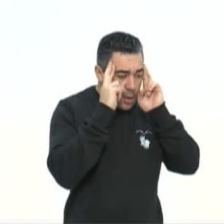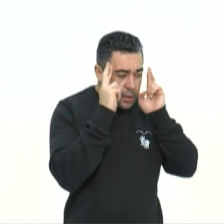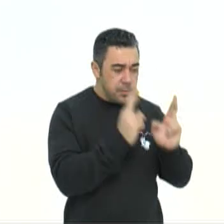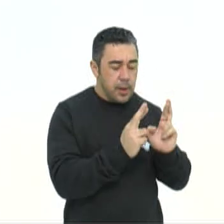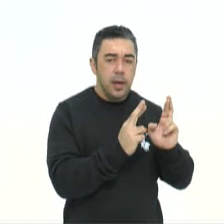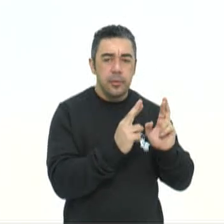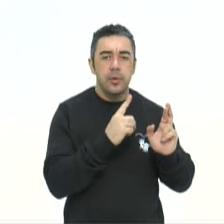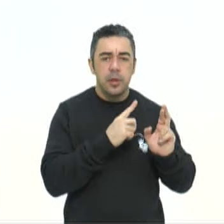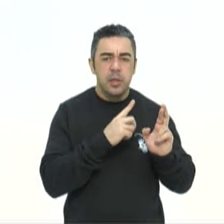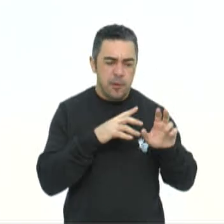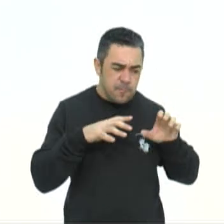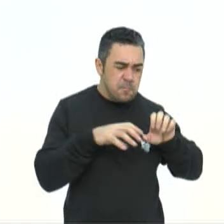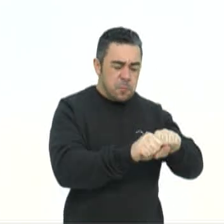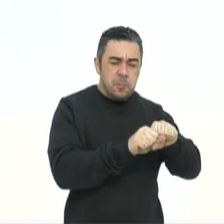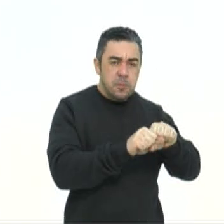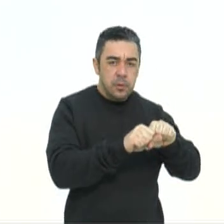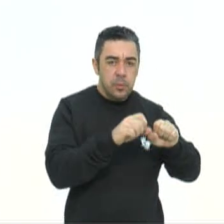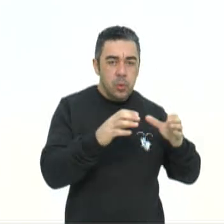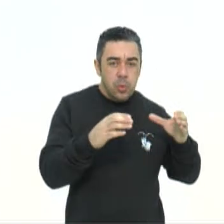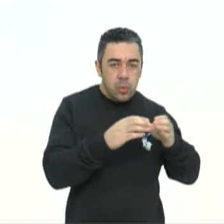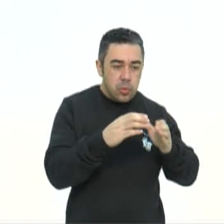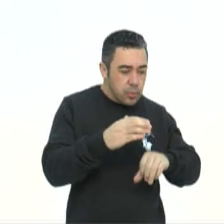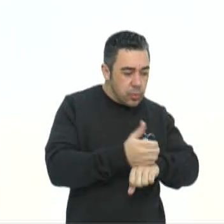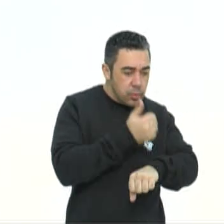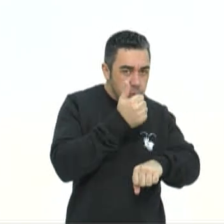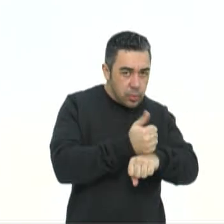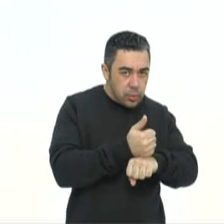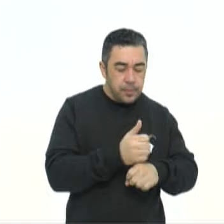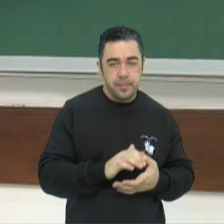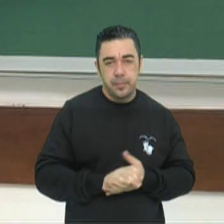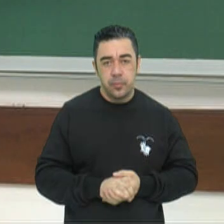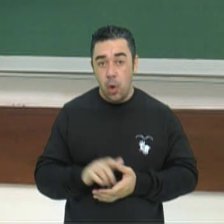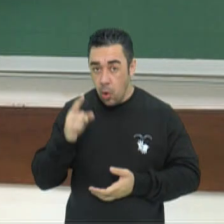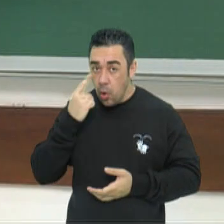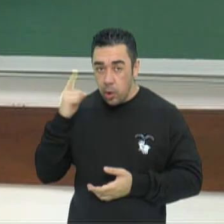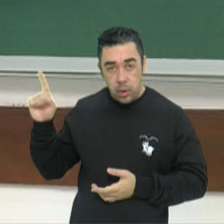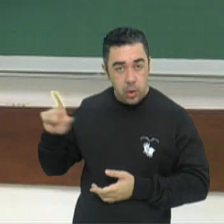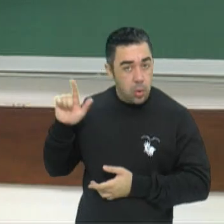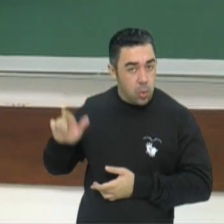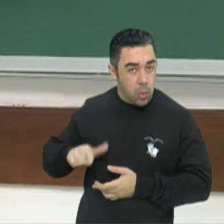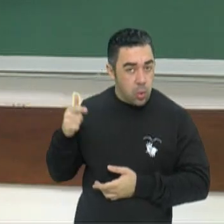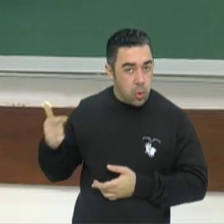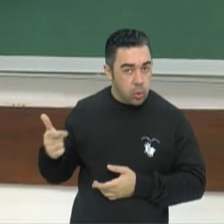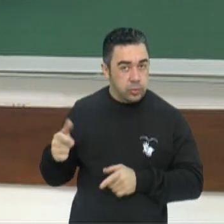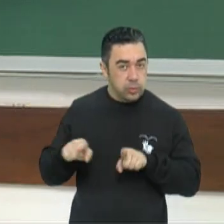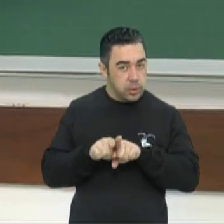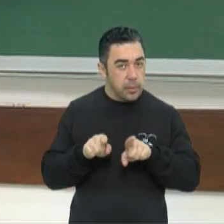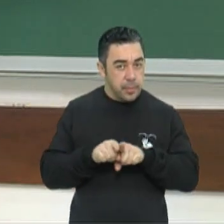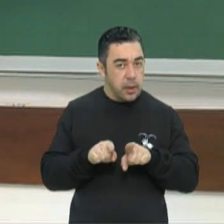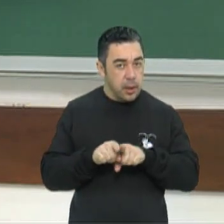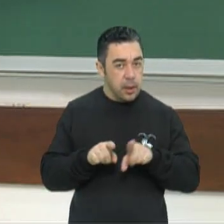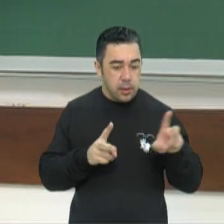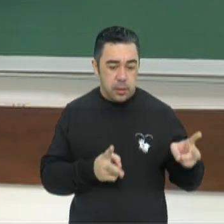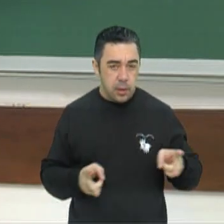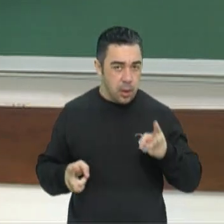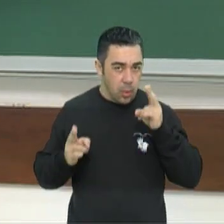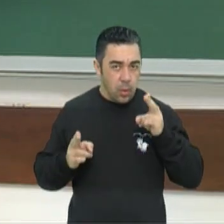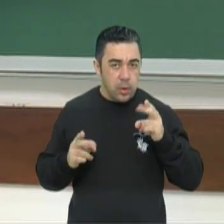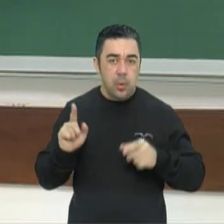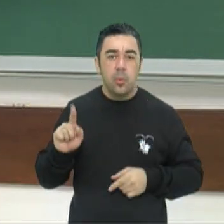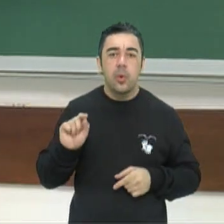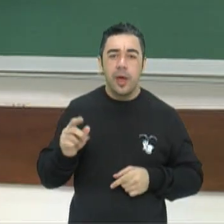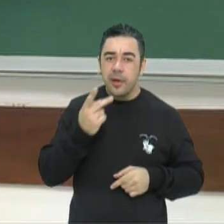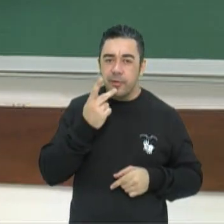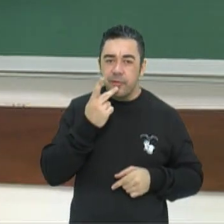pelos colonizadores. Eu quero destacar um outro trecho do relatório que diz que a